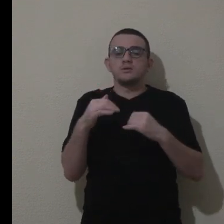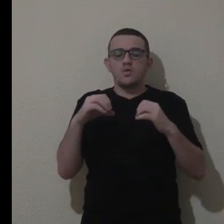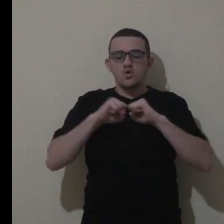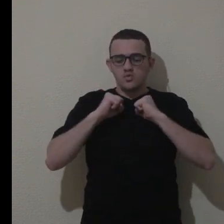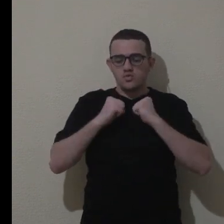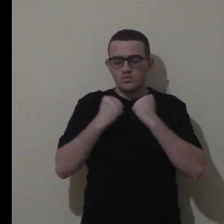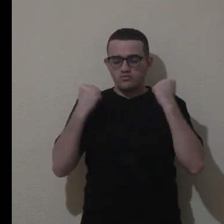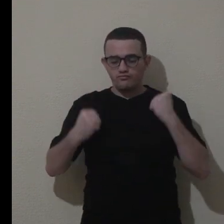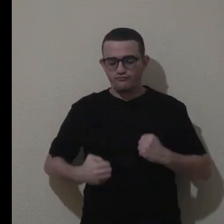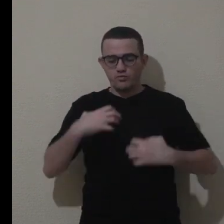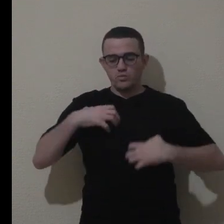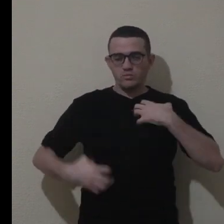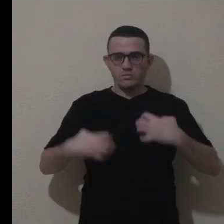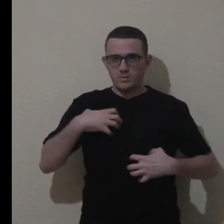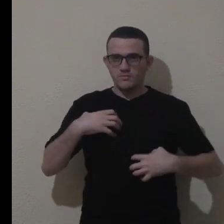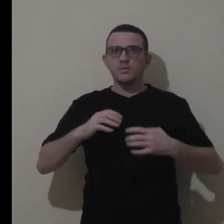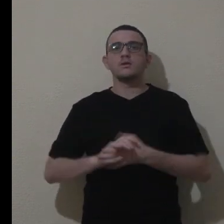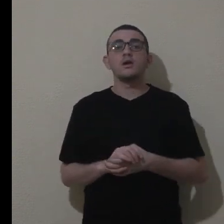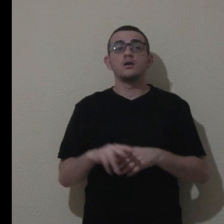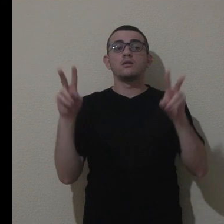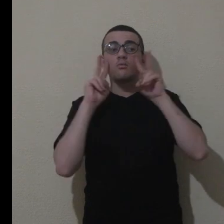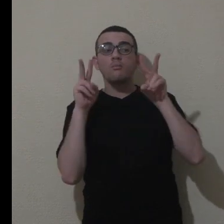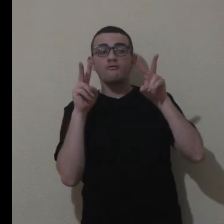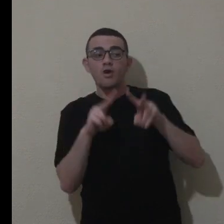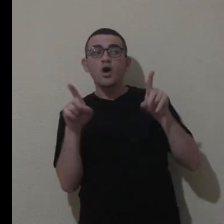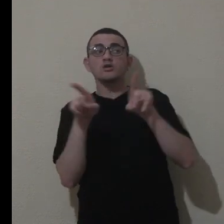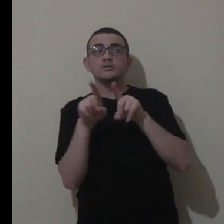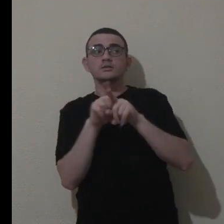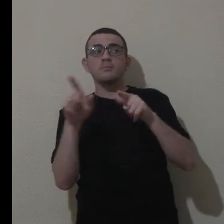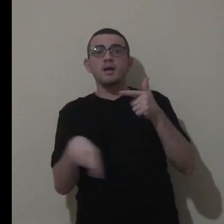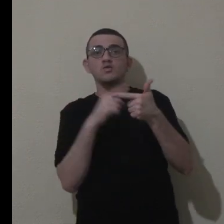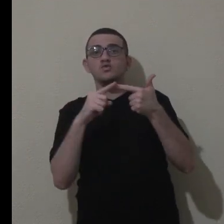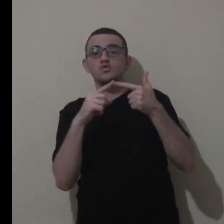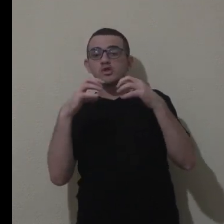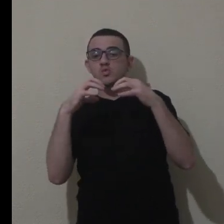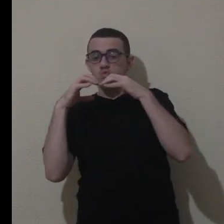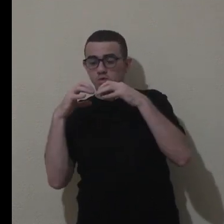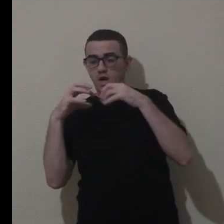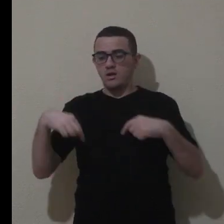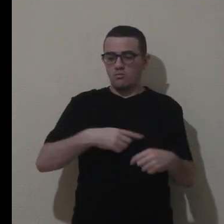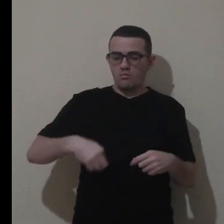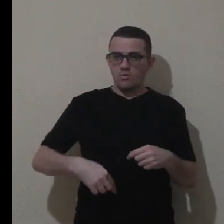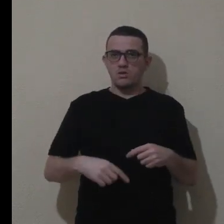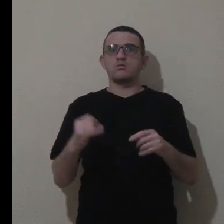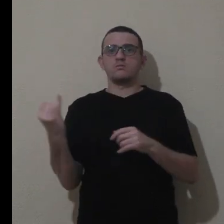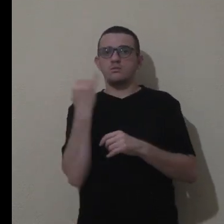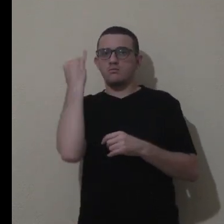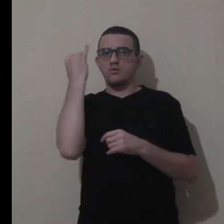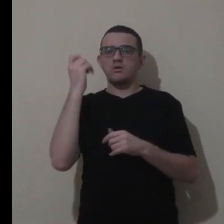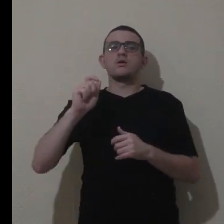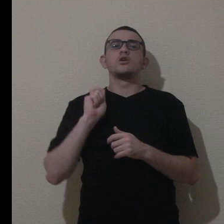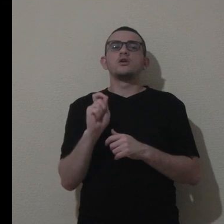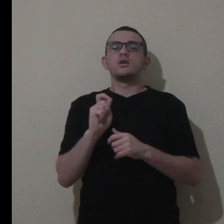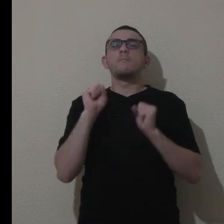nosso organismo. Então, fiquem de olho na questão do segundo cérebro ou parte do intestino, tá?